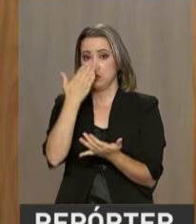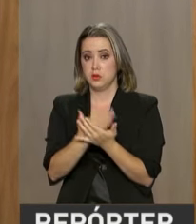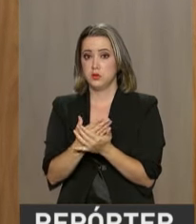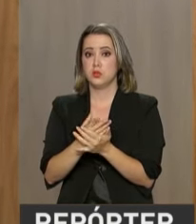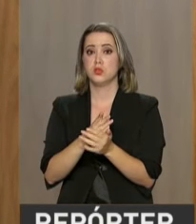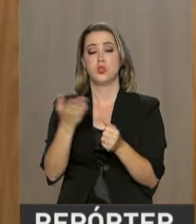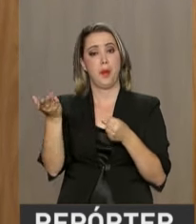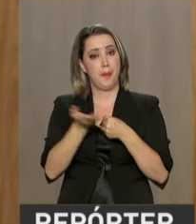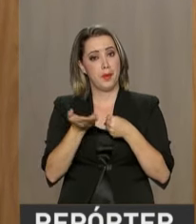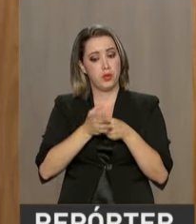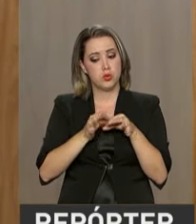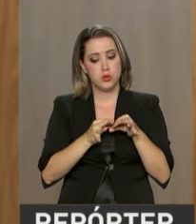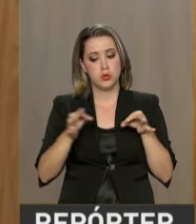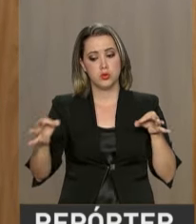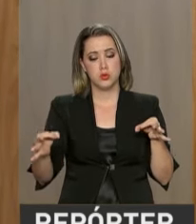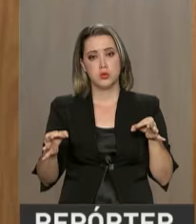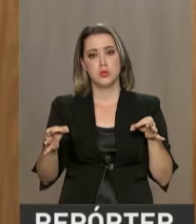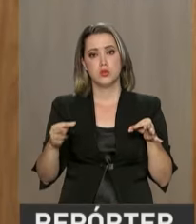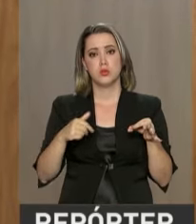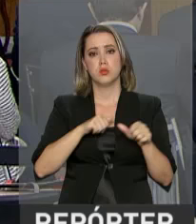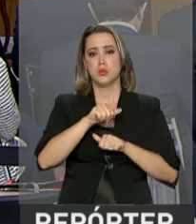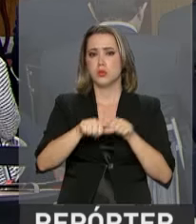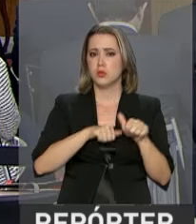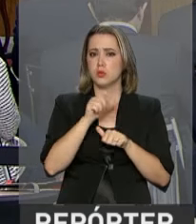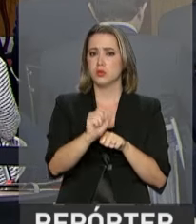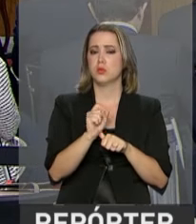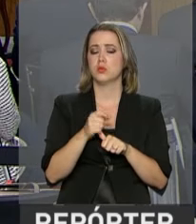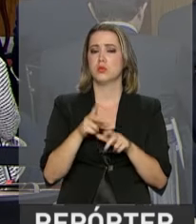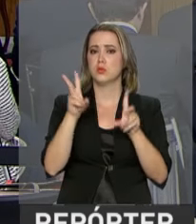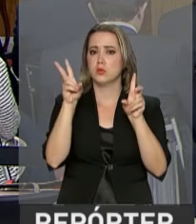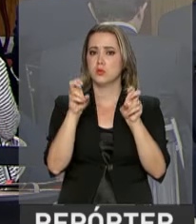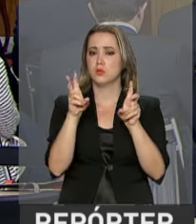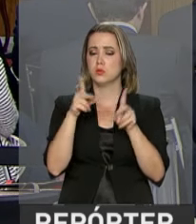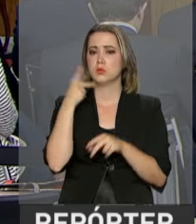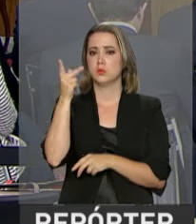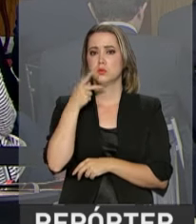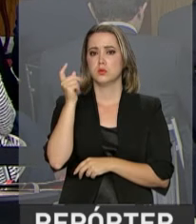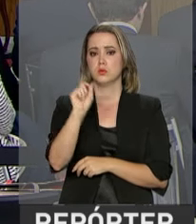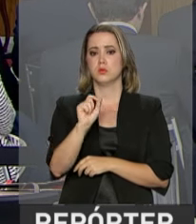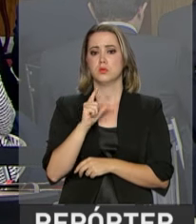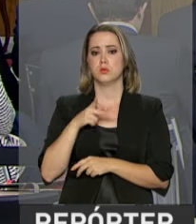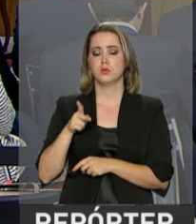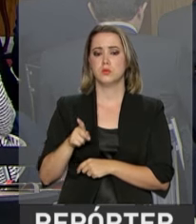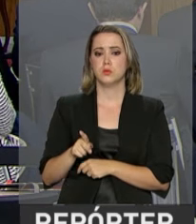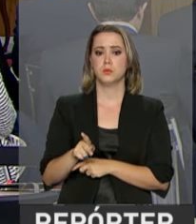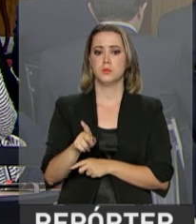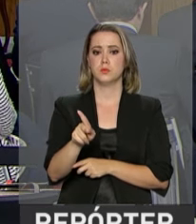médio prazo a seguir à gestão dos assuntos públicos sempre